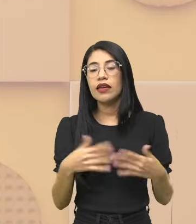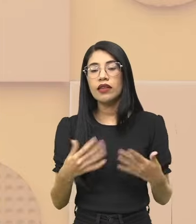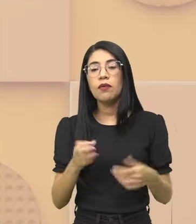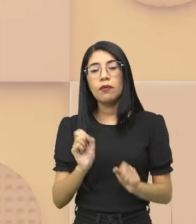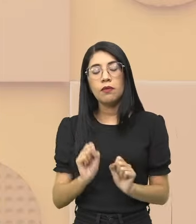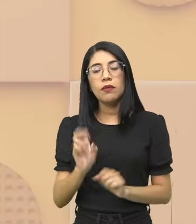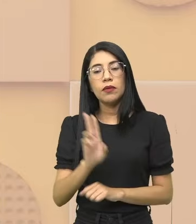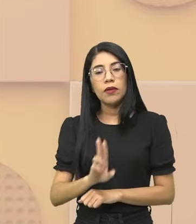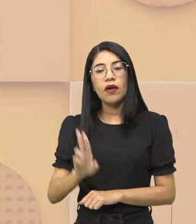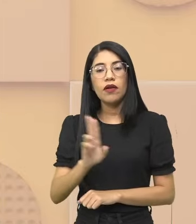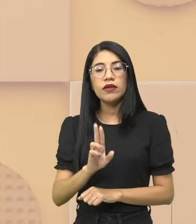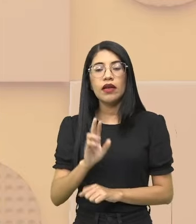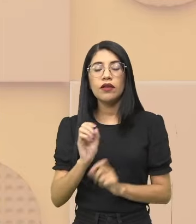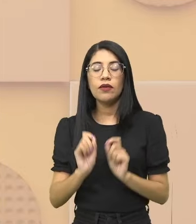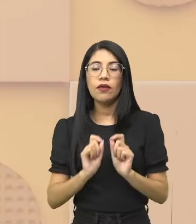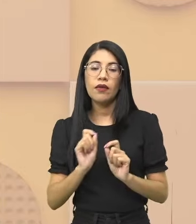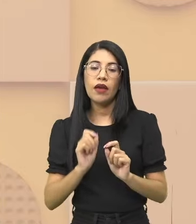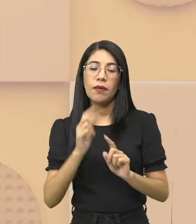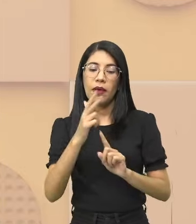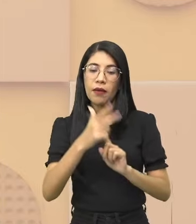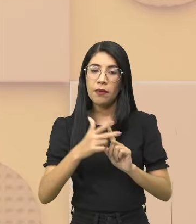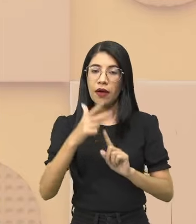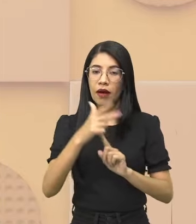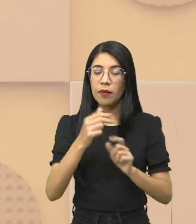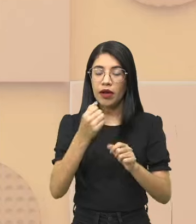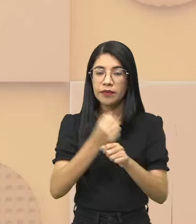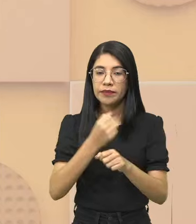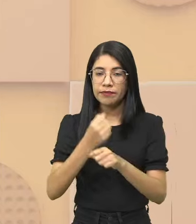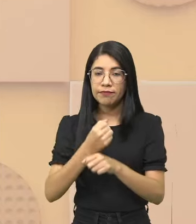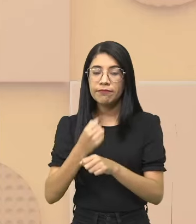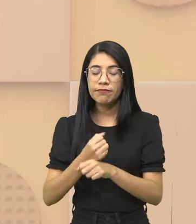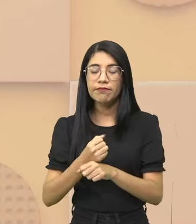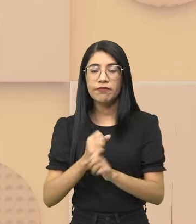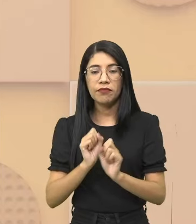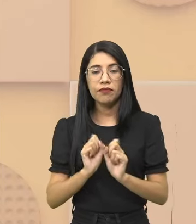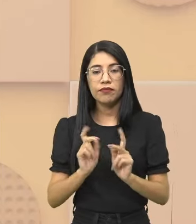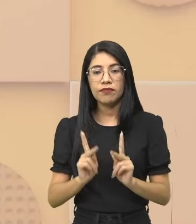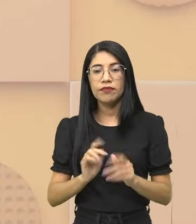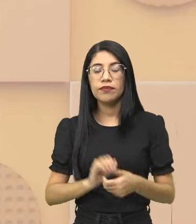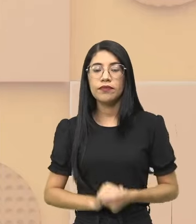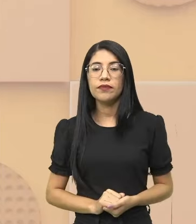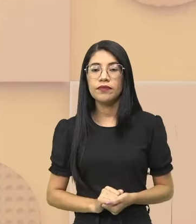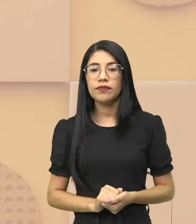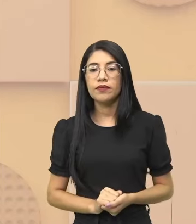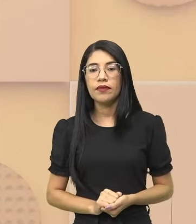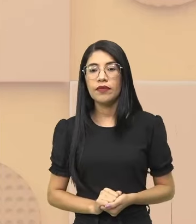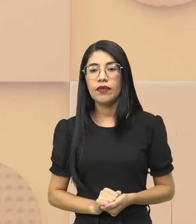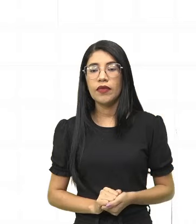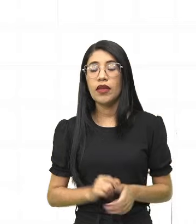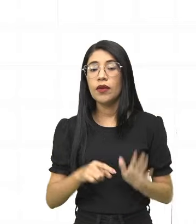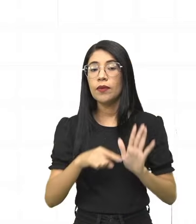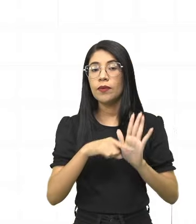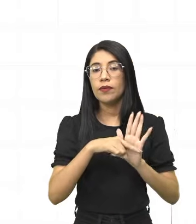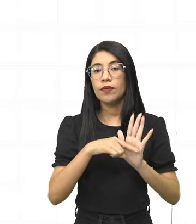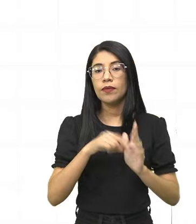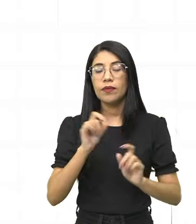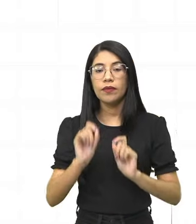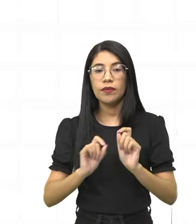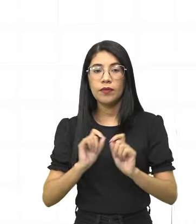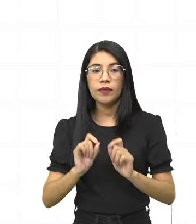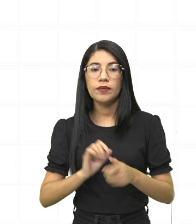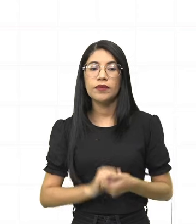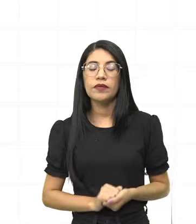pode ser utilizado para a construção desses parques eólicos, certo? Vamos agora às desvantagens. Aí eu